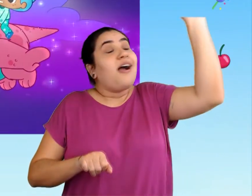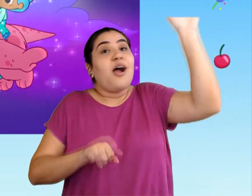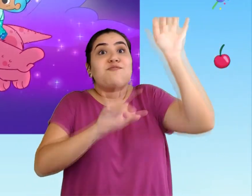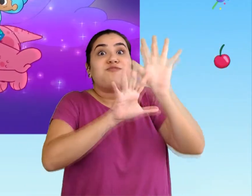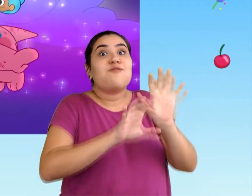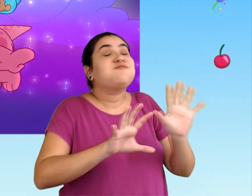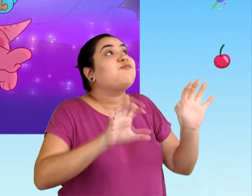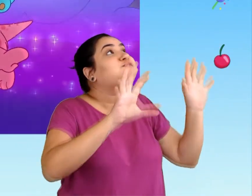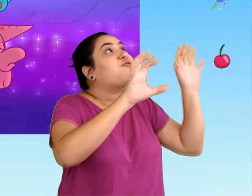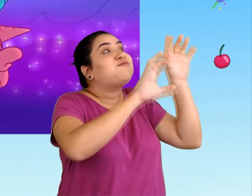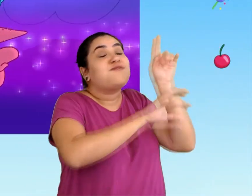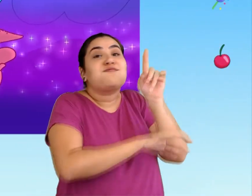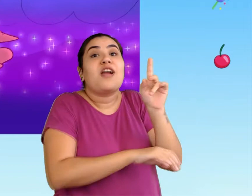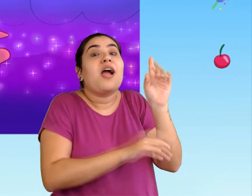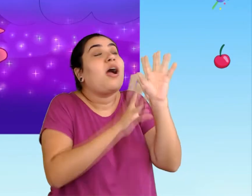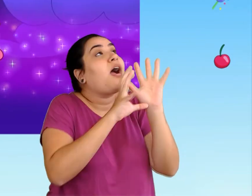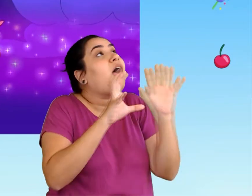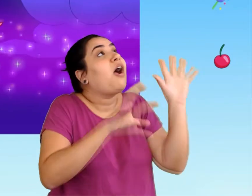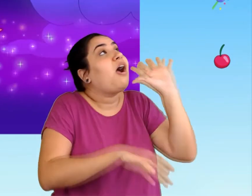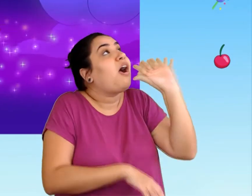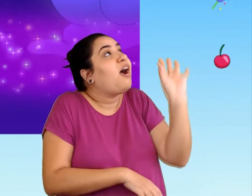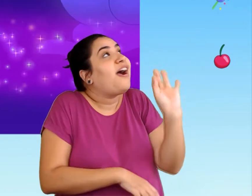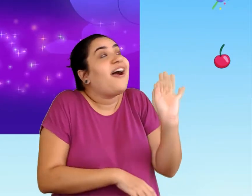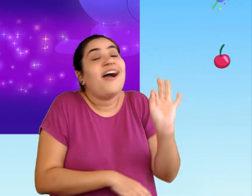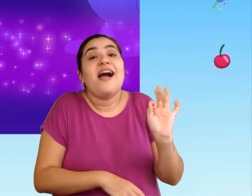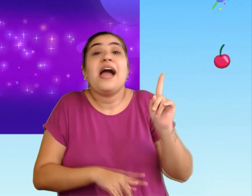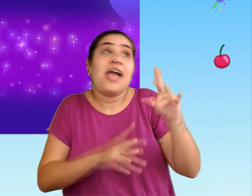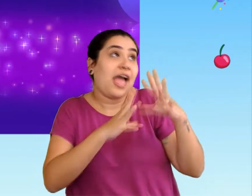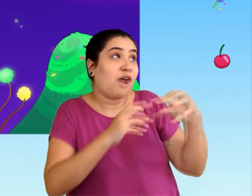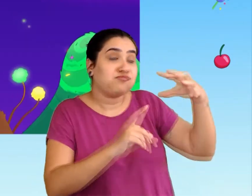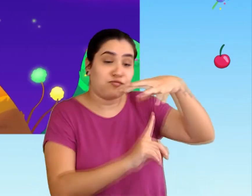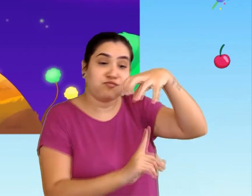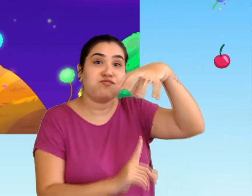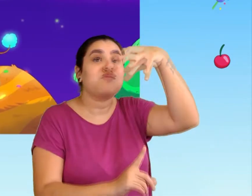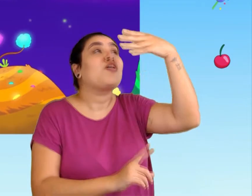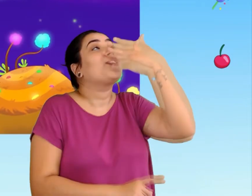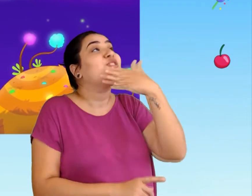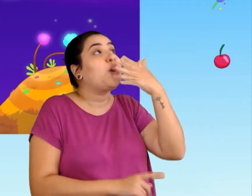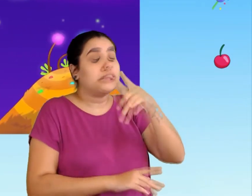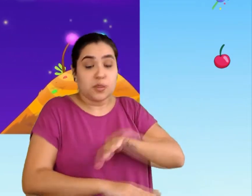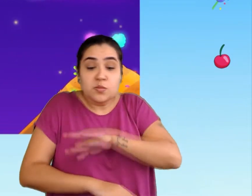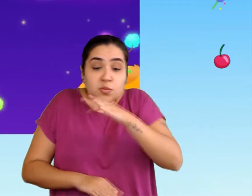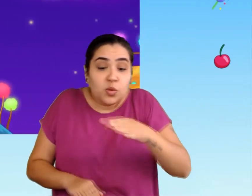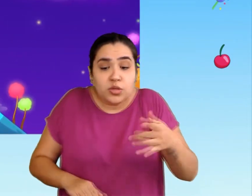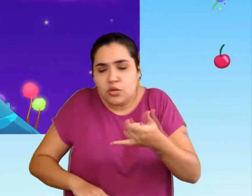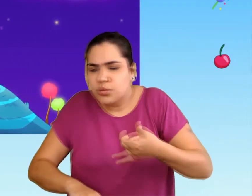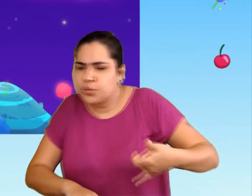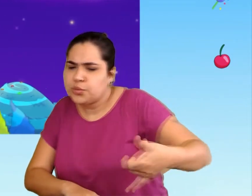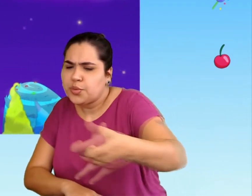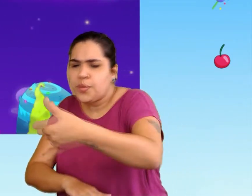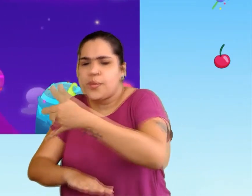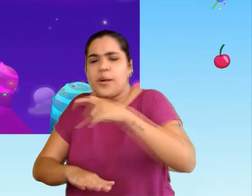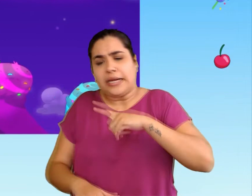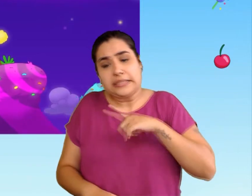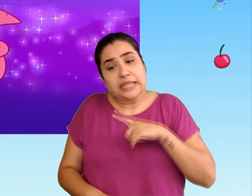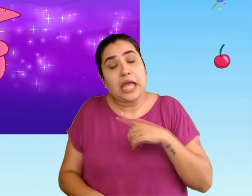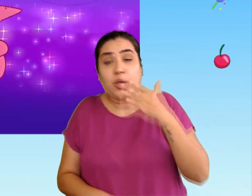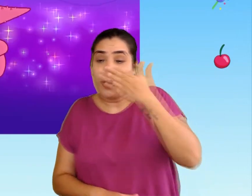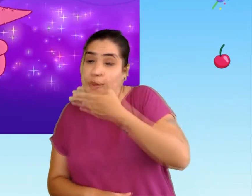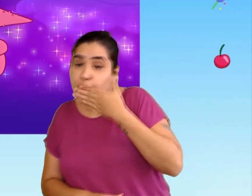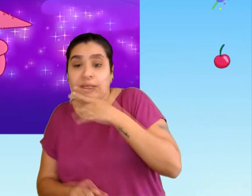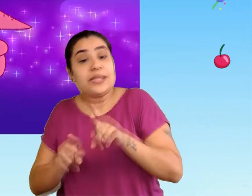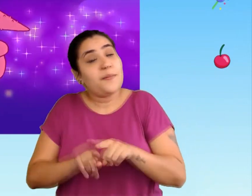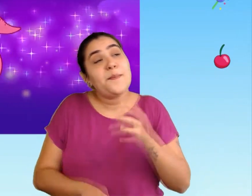Uau, que nuvens fofinhas. São de algodão doce. E aquelas montanhas são cobertas por caudas de caramelo